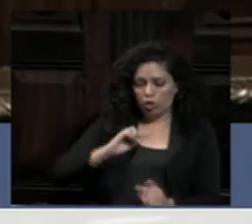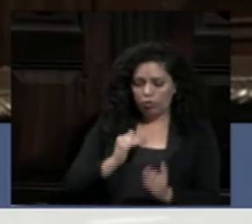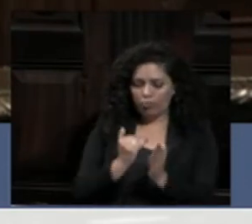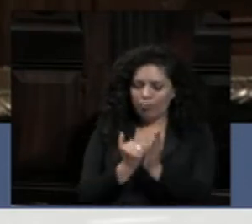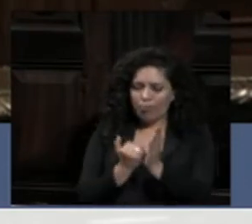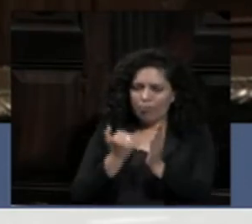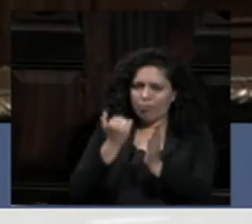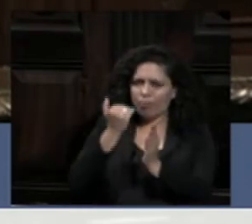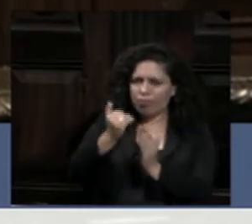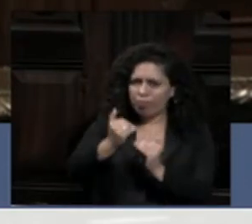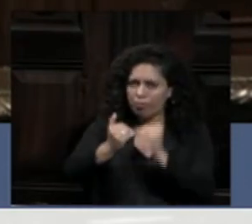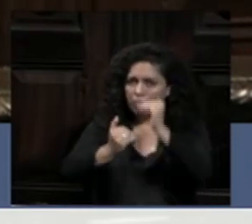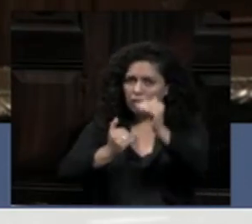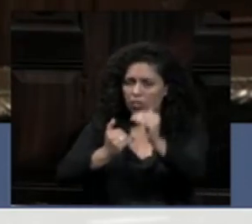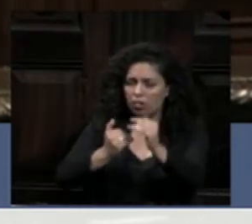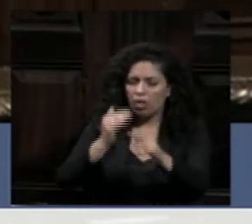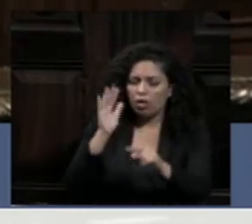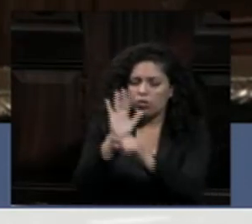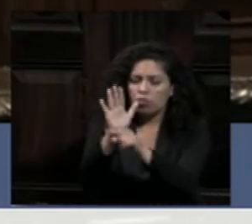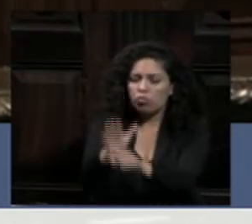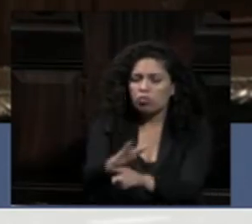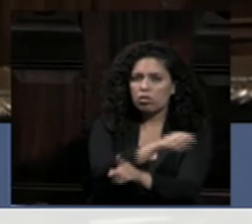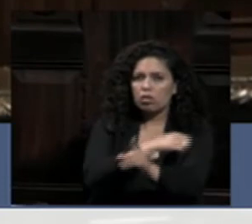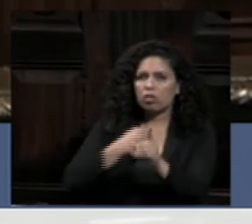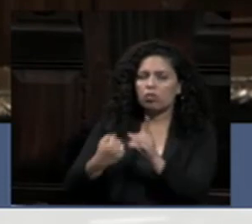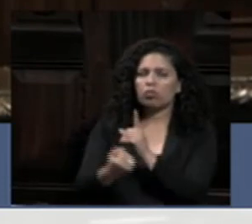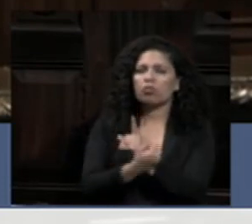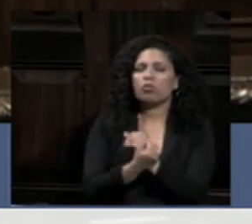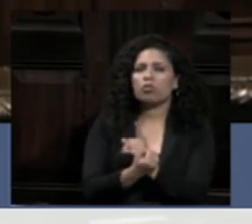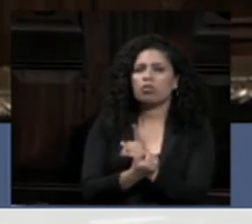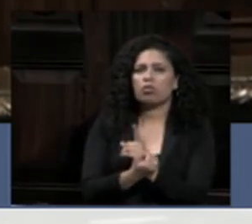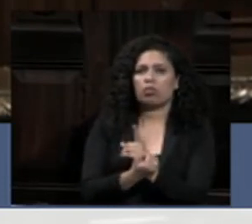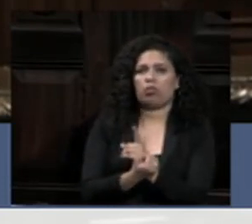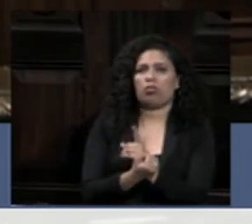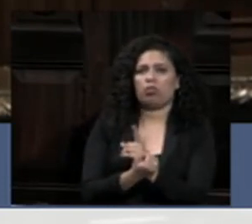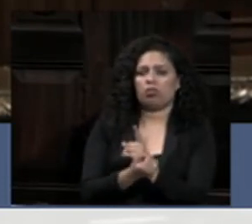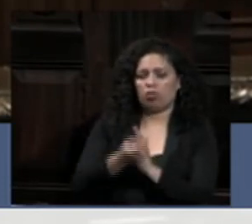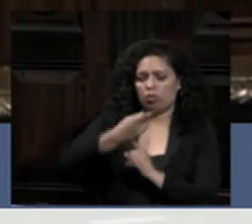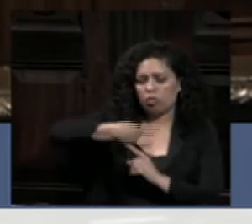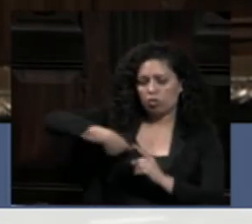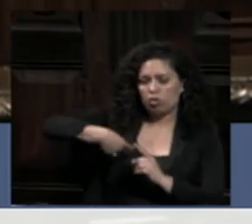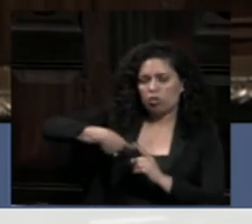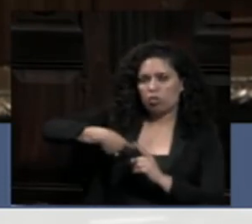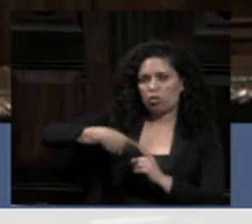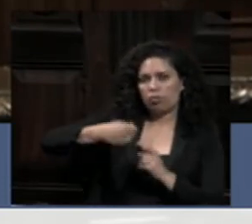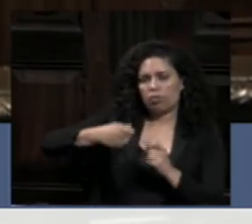cidadão, o Estado, com a sua gula